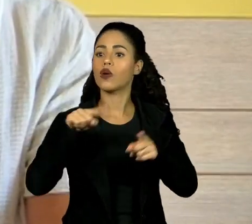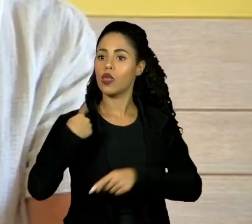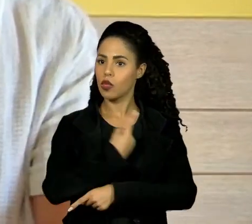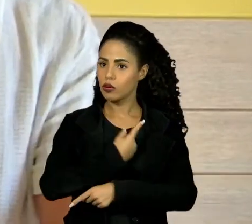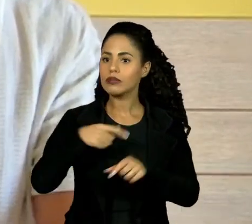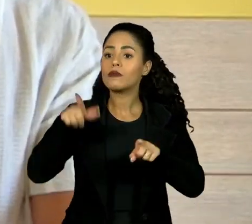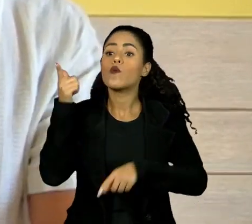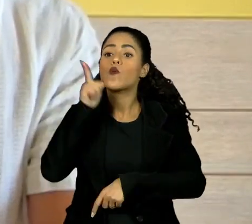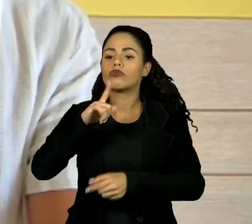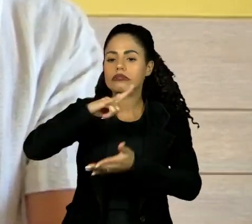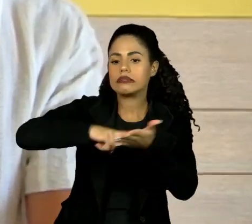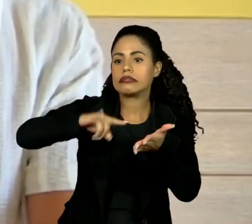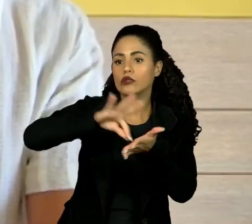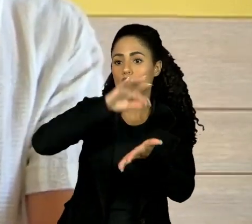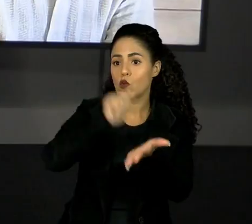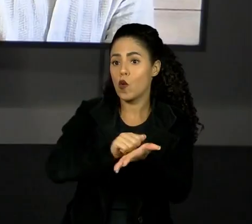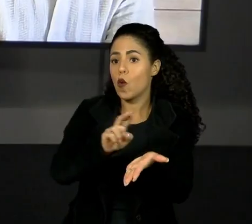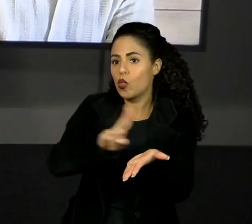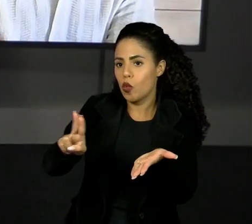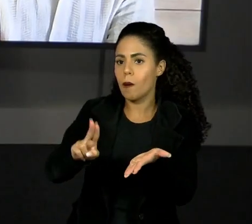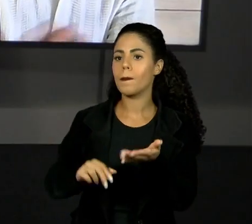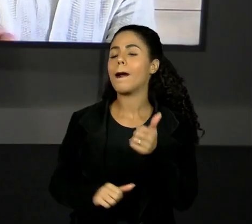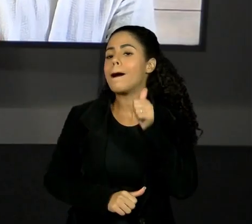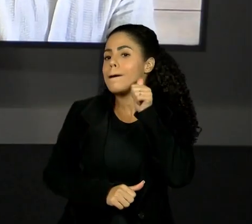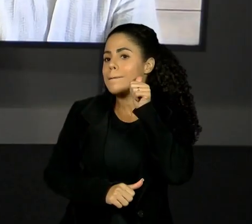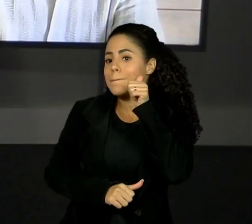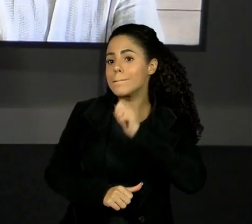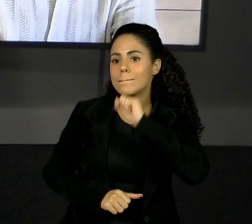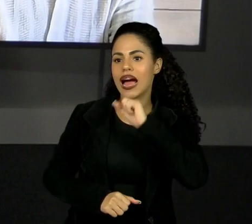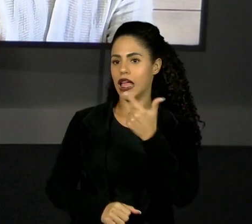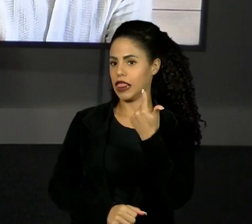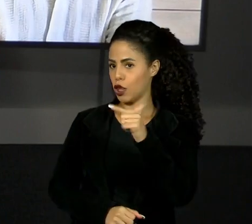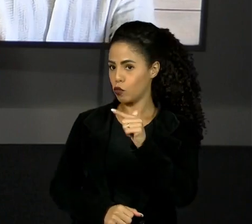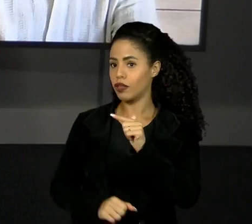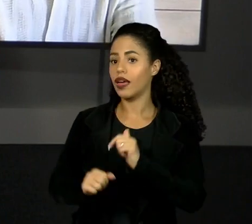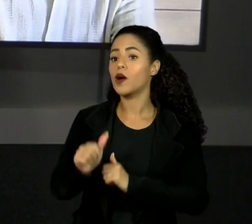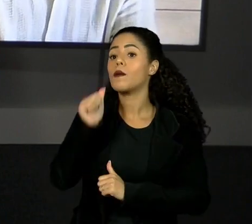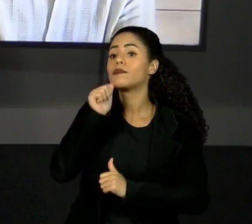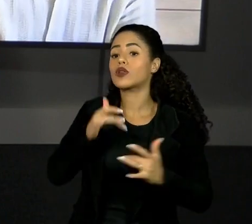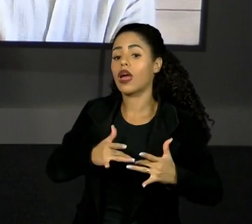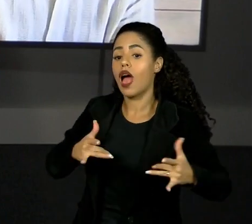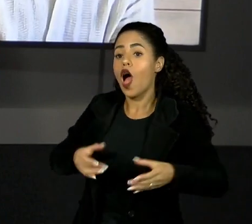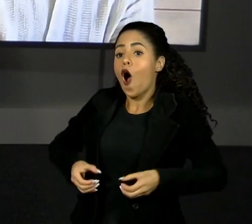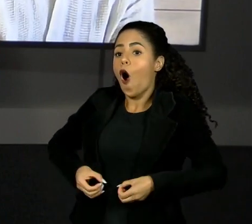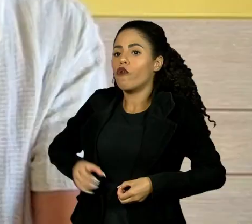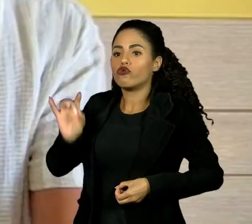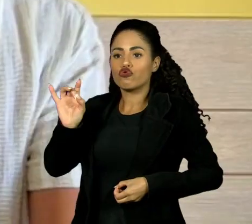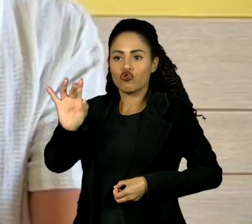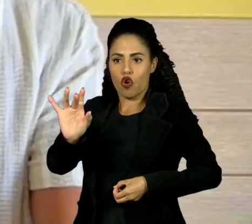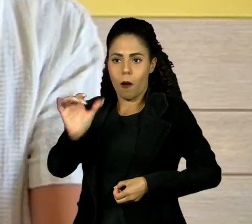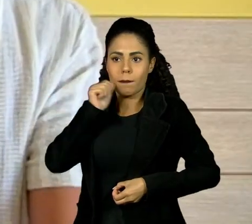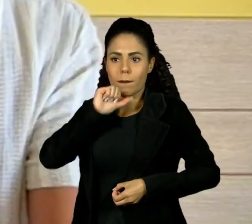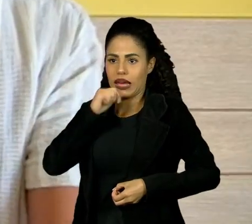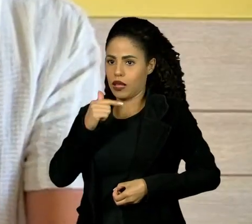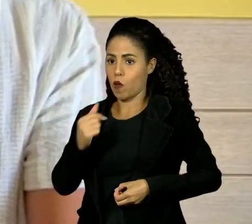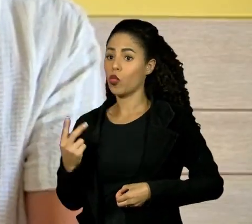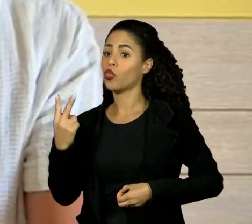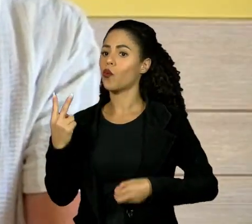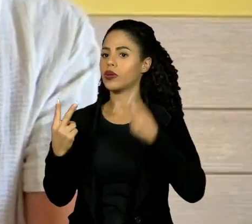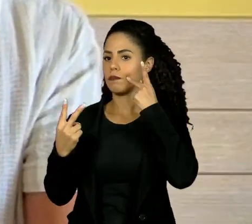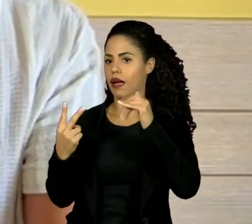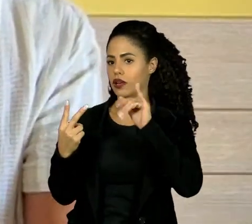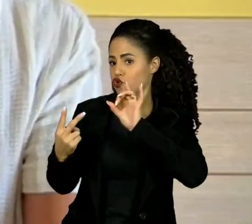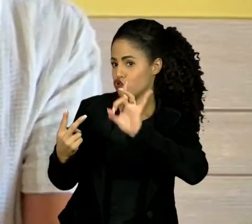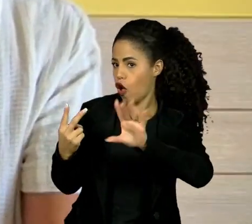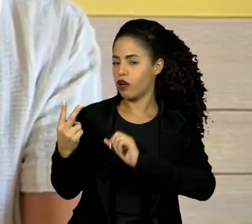registrar ele. Ele não tem mãe, ele tem uma doadora de óvulos, que doou os óvulos dele, e aí no registro ele